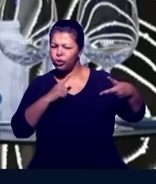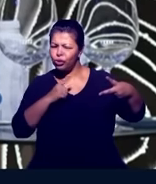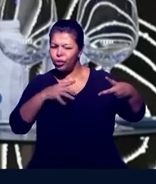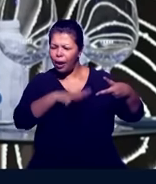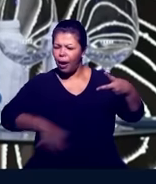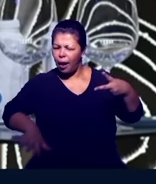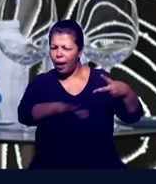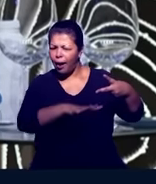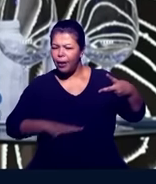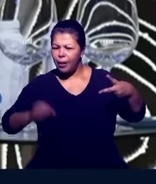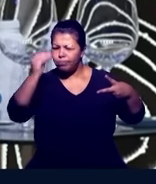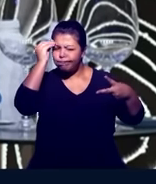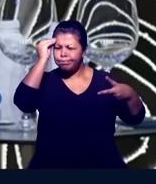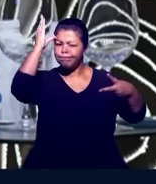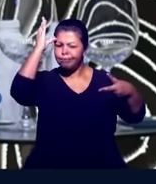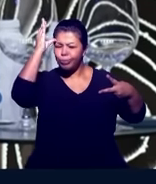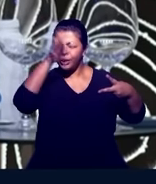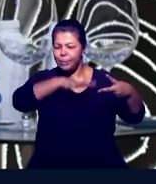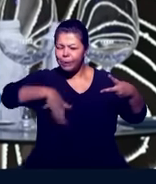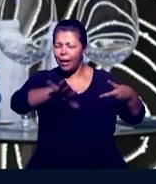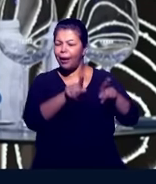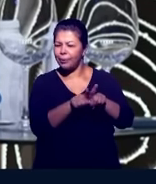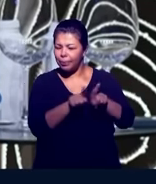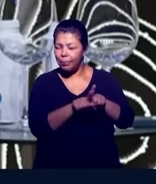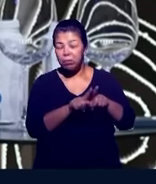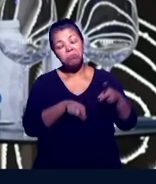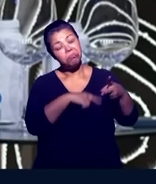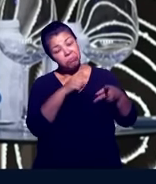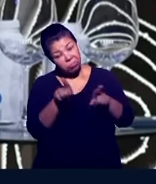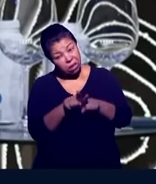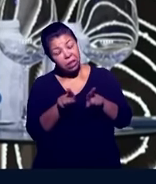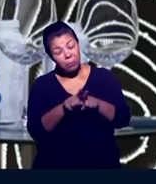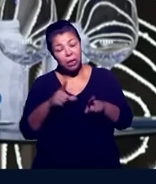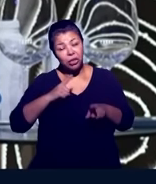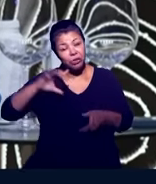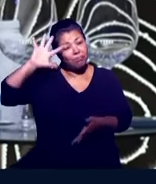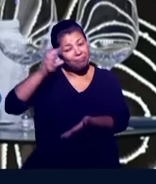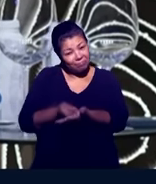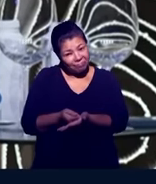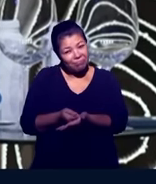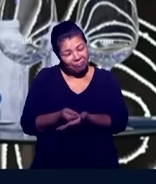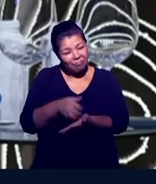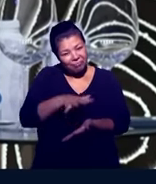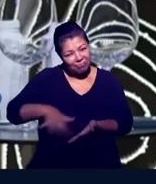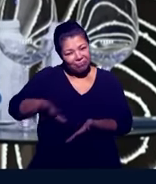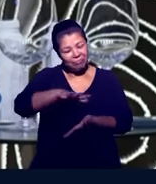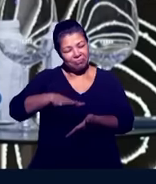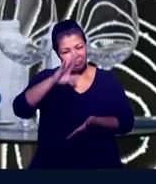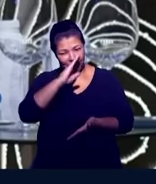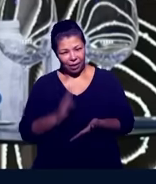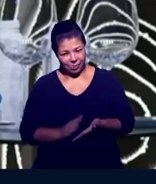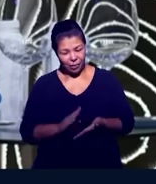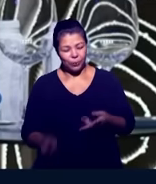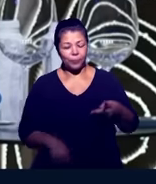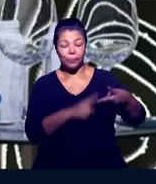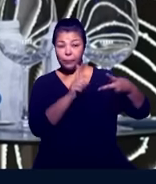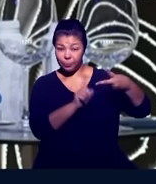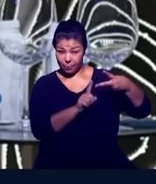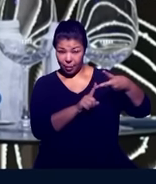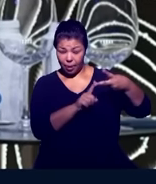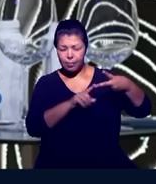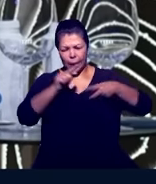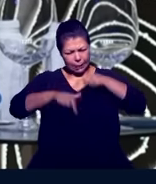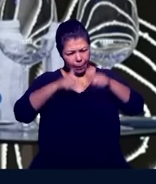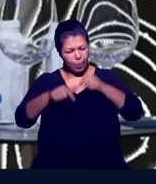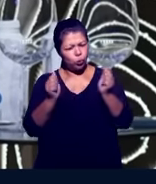diretoria segundo um compromisso decisivo com o país o Rodrigo trabalhou comigo na prefeitura de São Paulo e